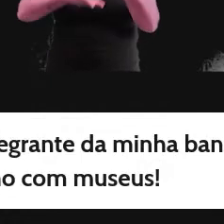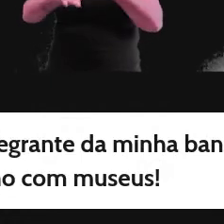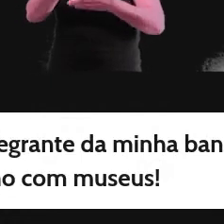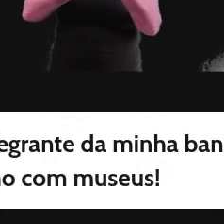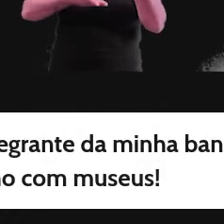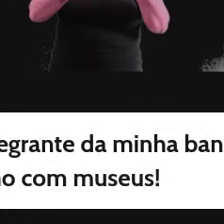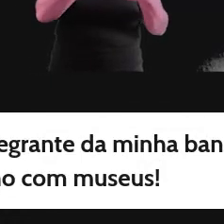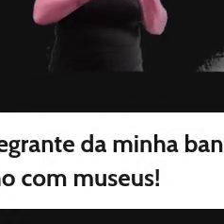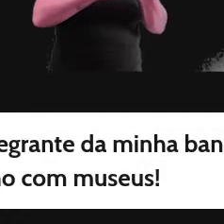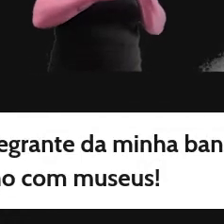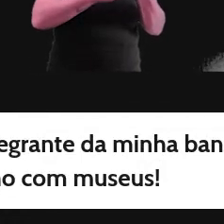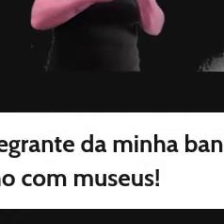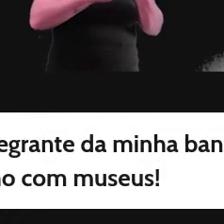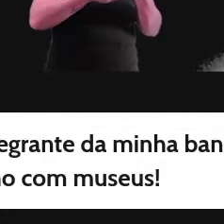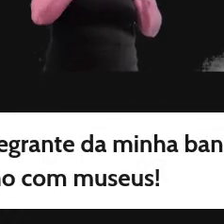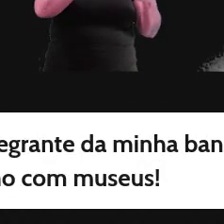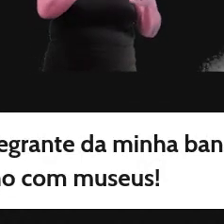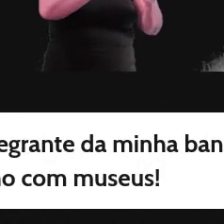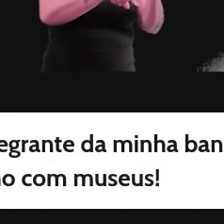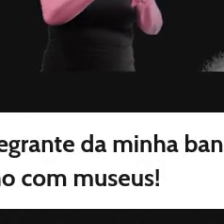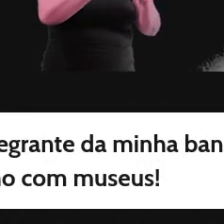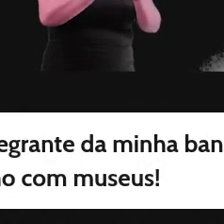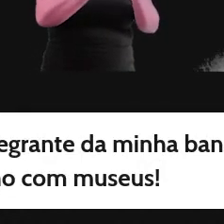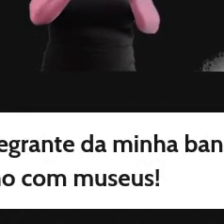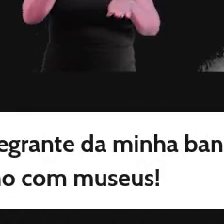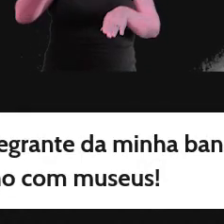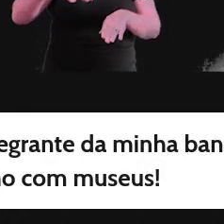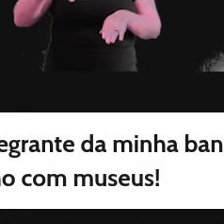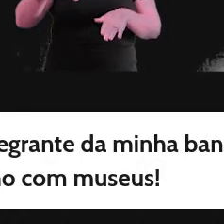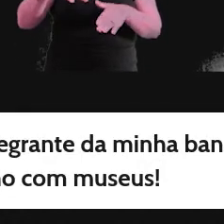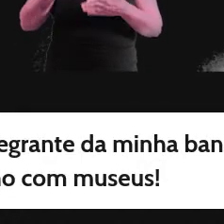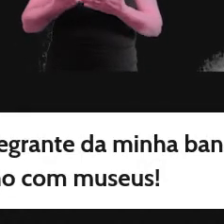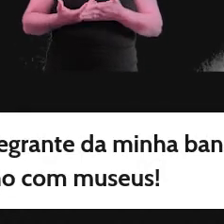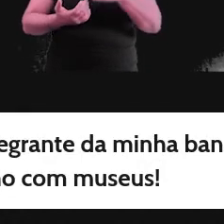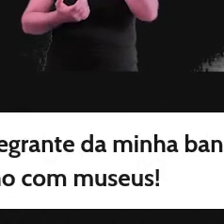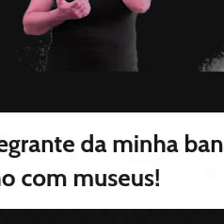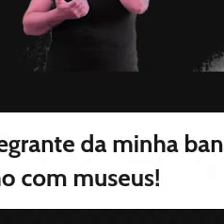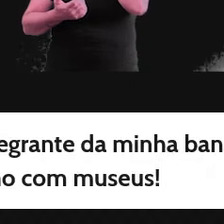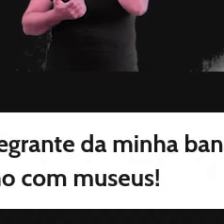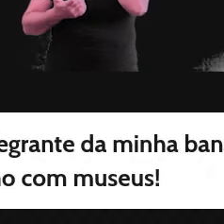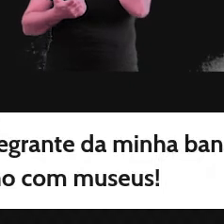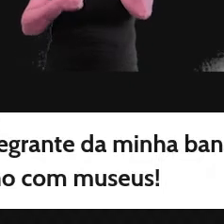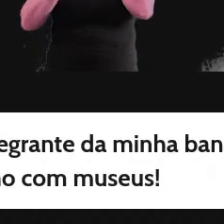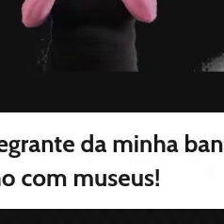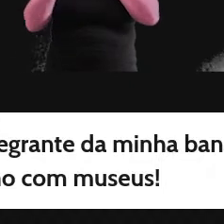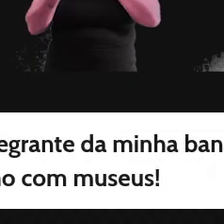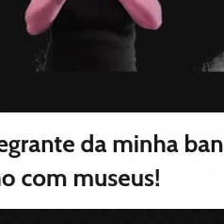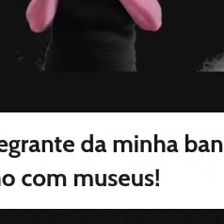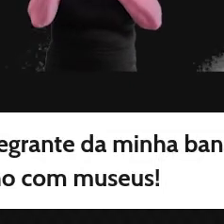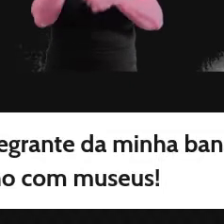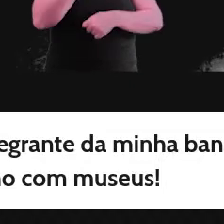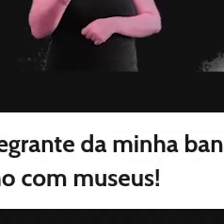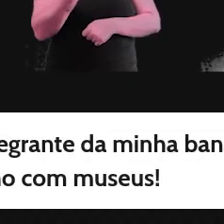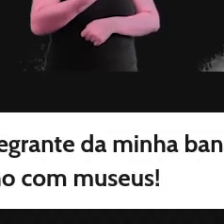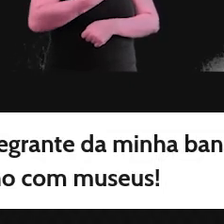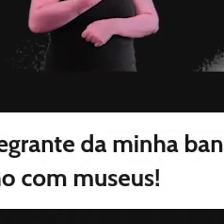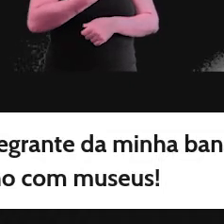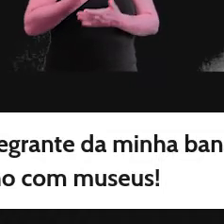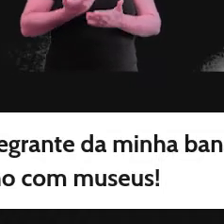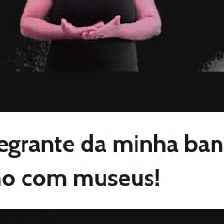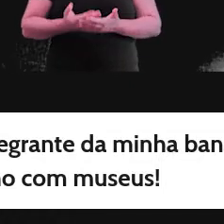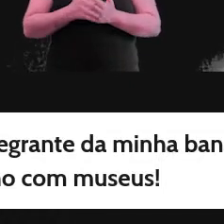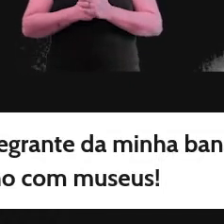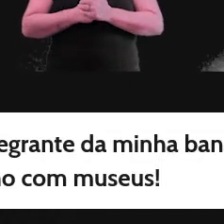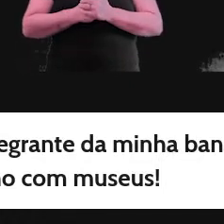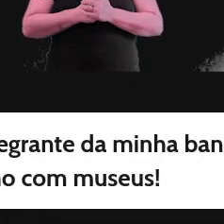entre si, interagindo com objetos, é muito caro para a gente isso, né, é bastante fundamental. Então, a gente vive esse grande